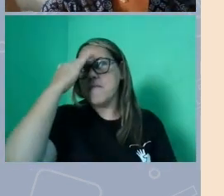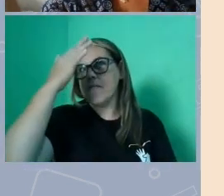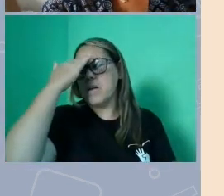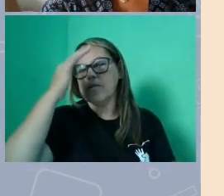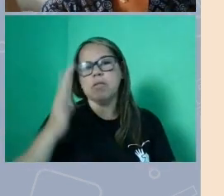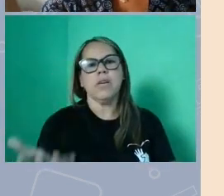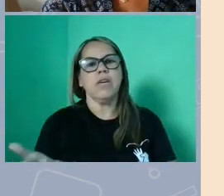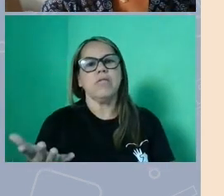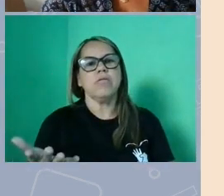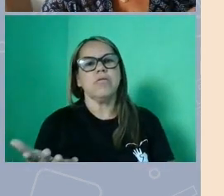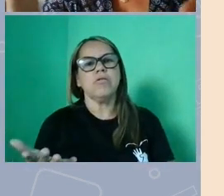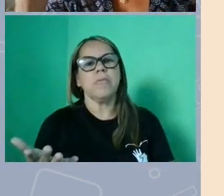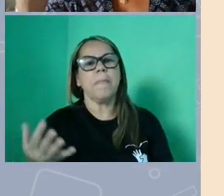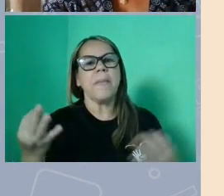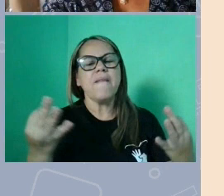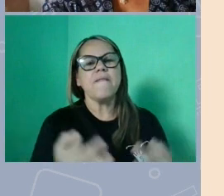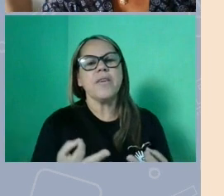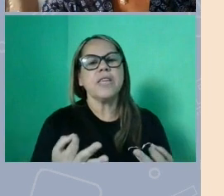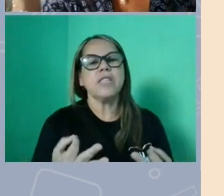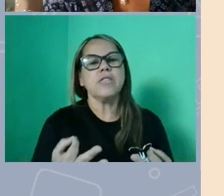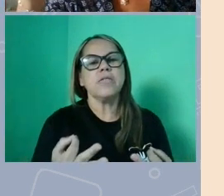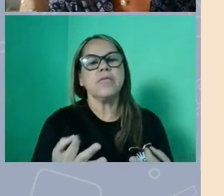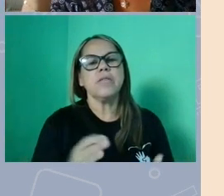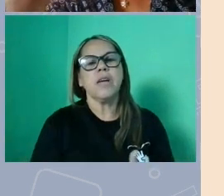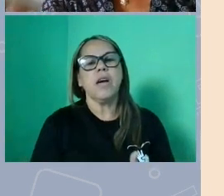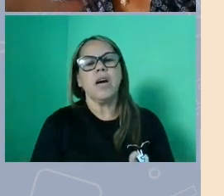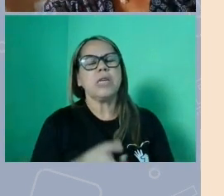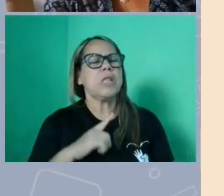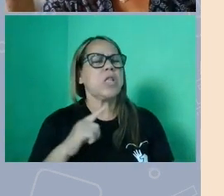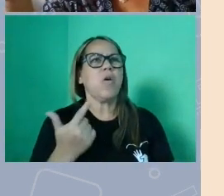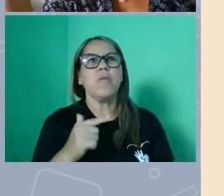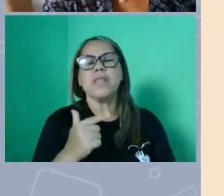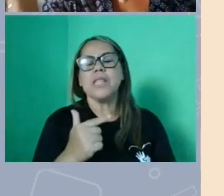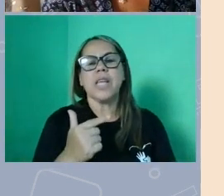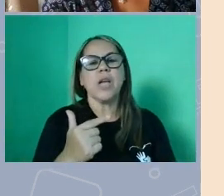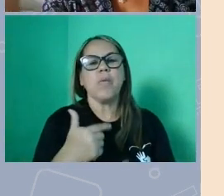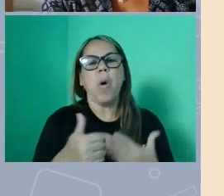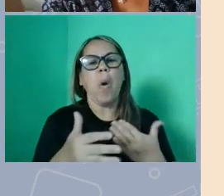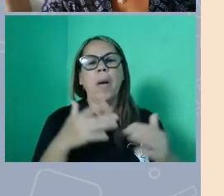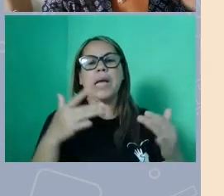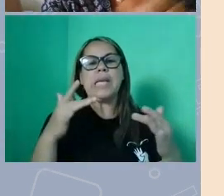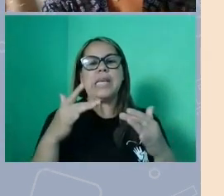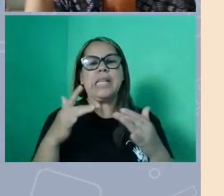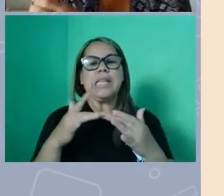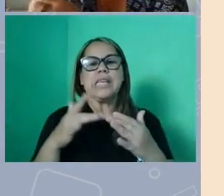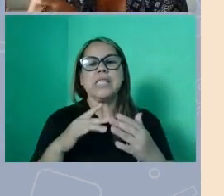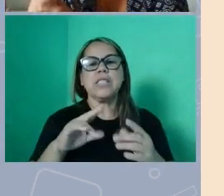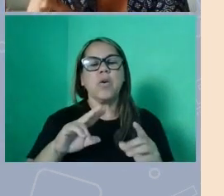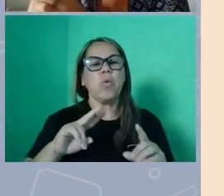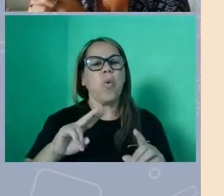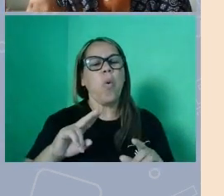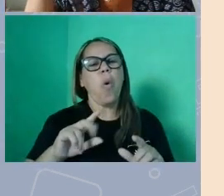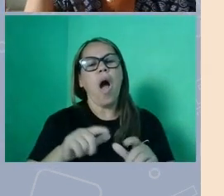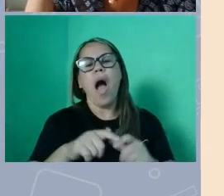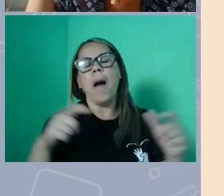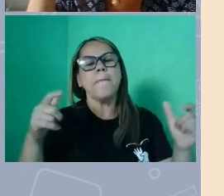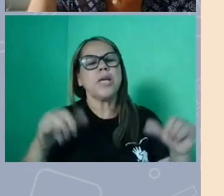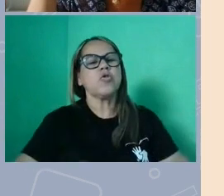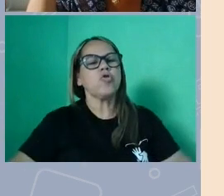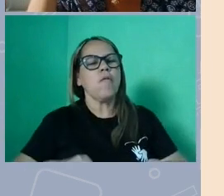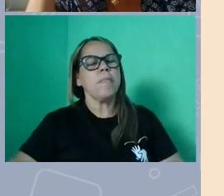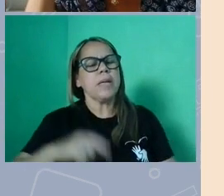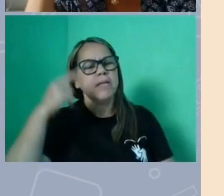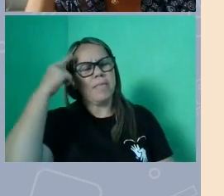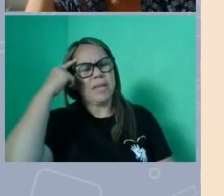perfeitos né ao que não tem qualquer ligações com o aumento do sofrimento psíquico é